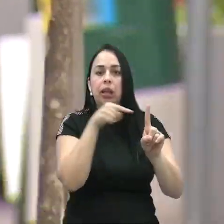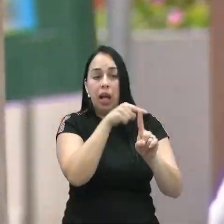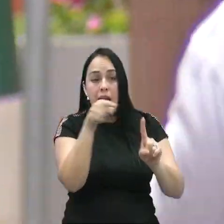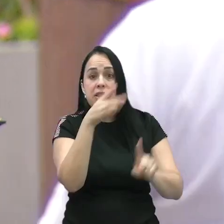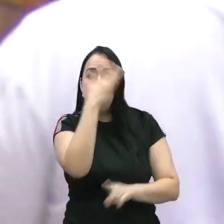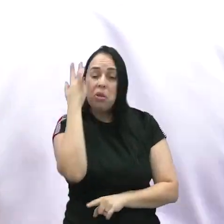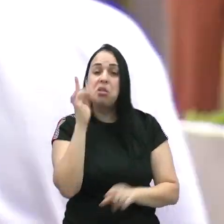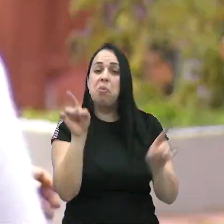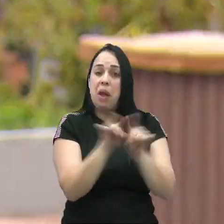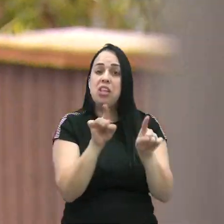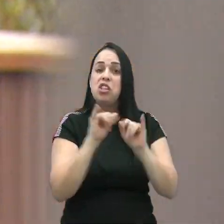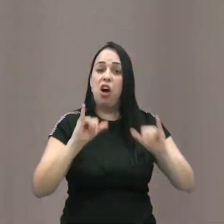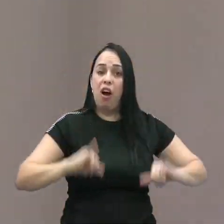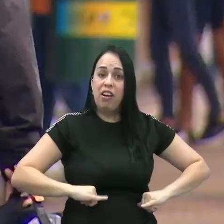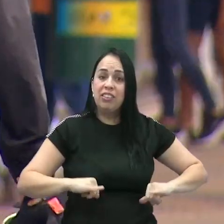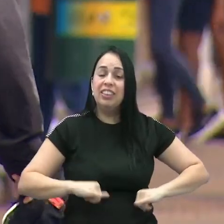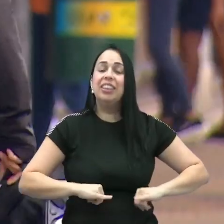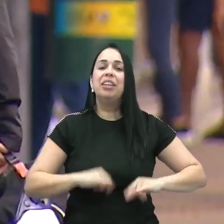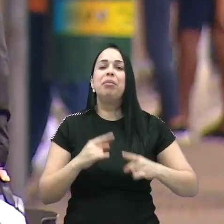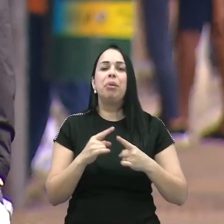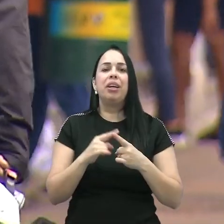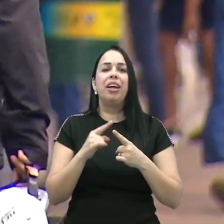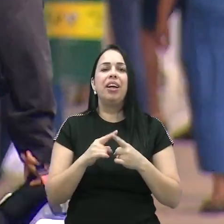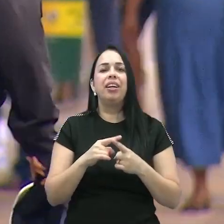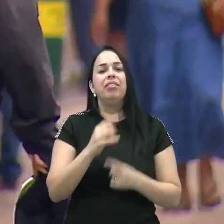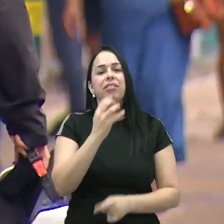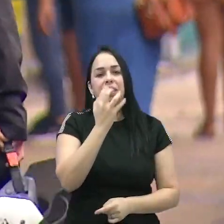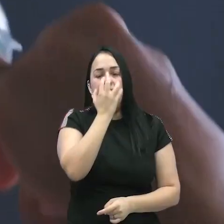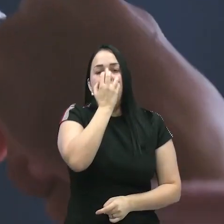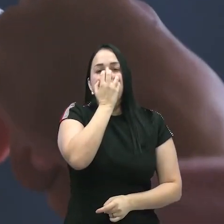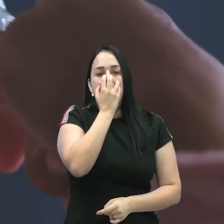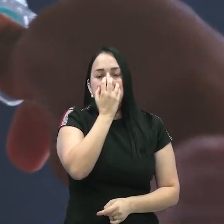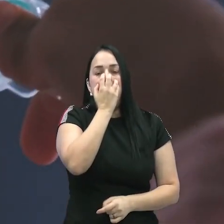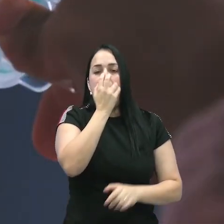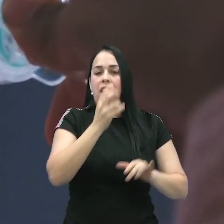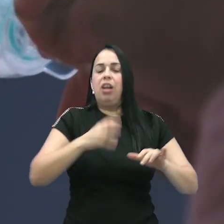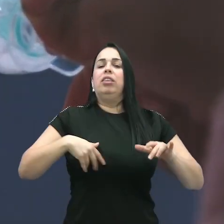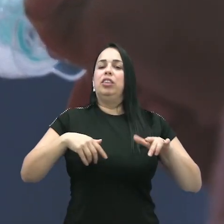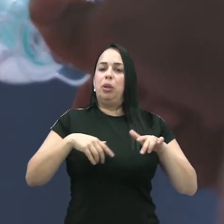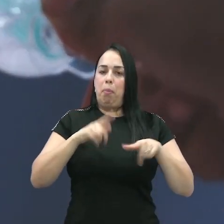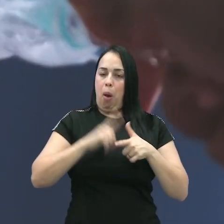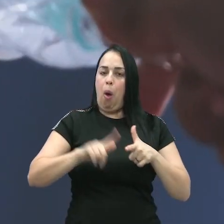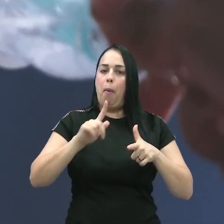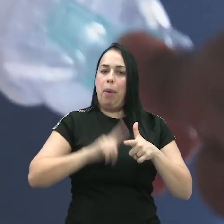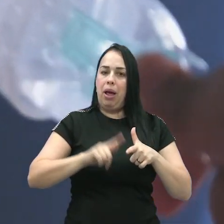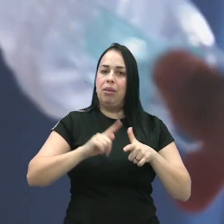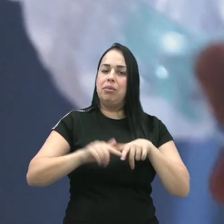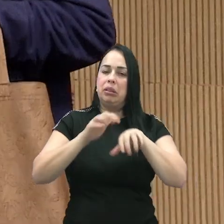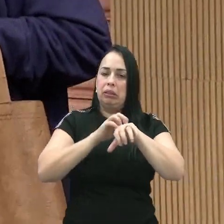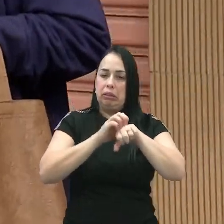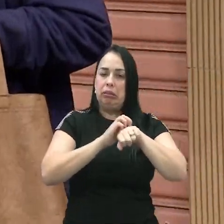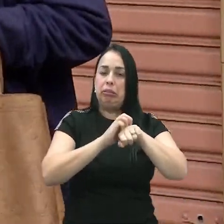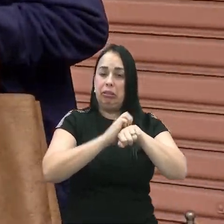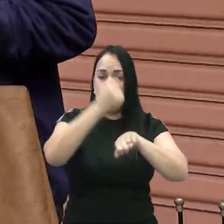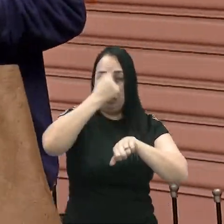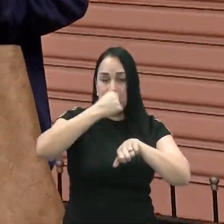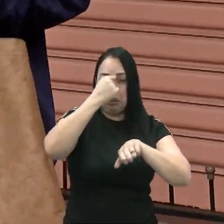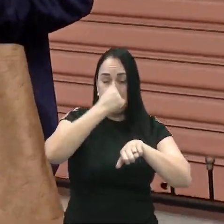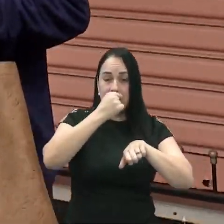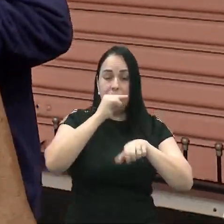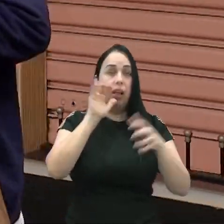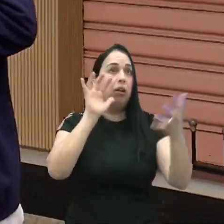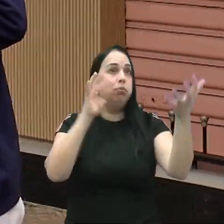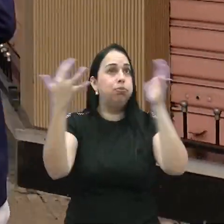temperatura. O outono chegou e com ele vem um aumento das doenças respiratórias. A mudança de